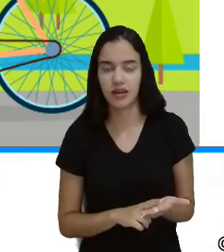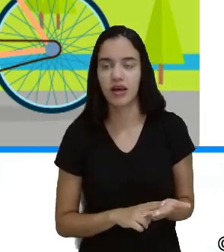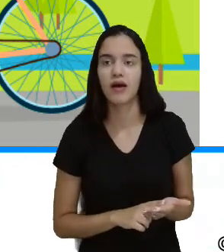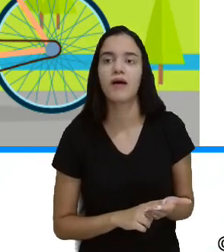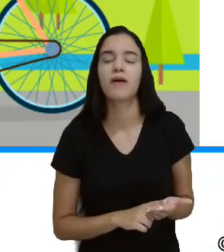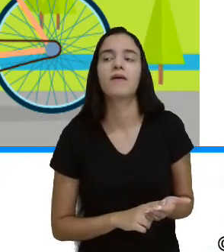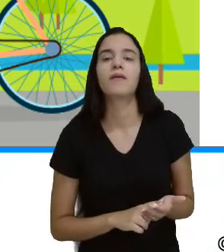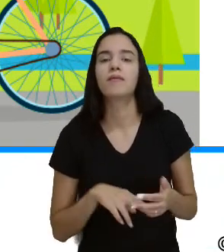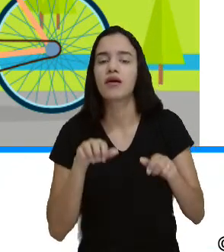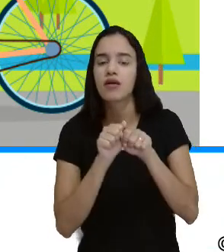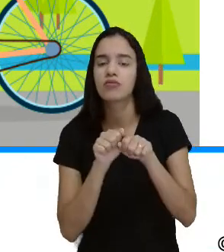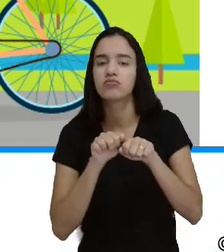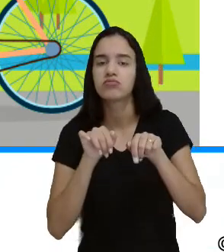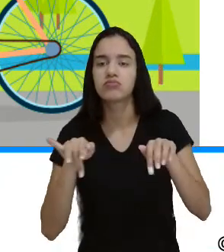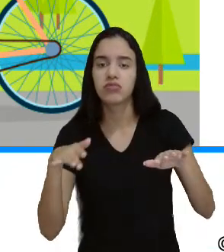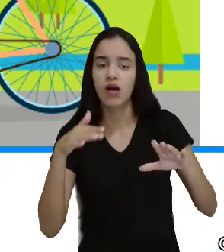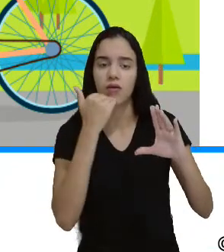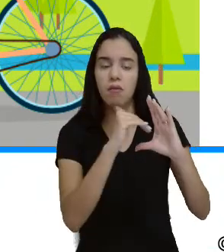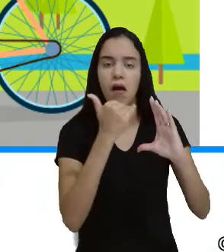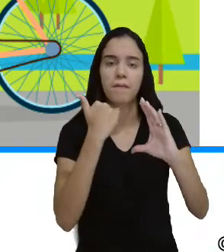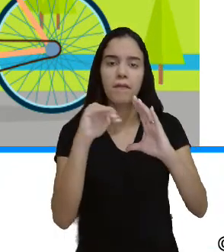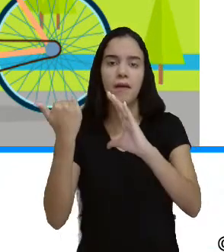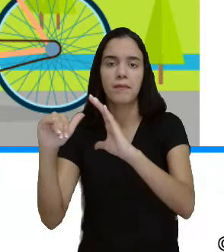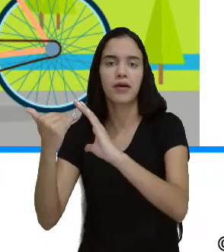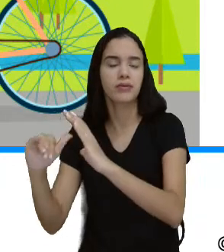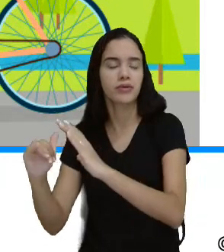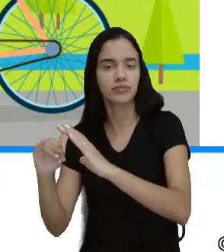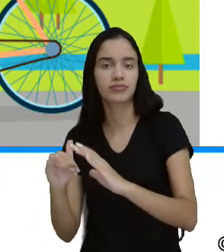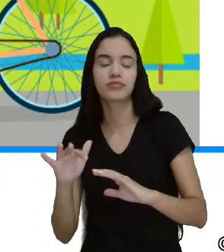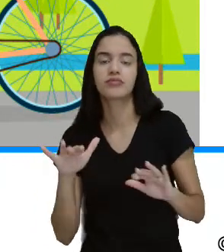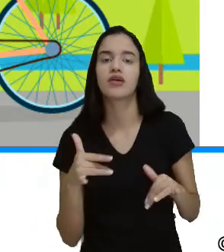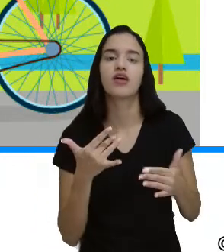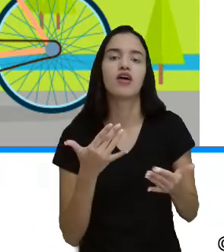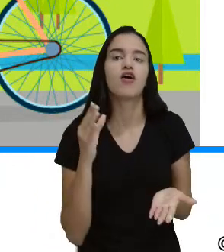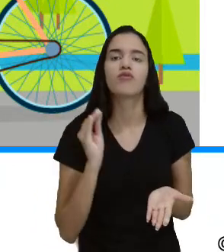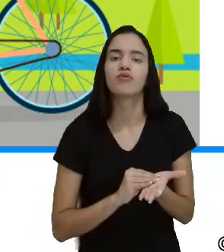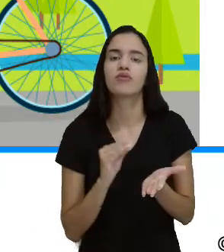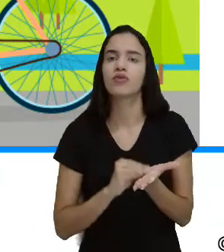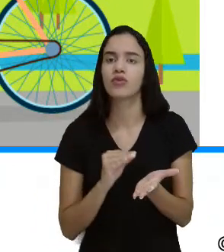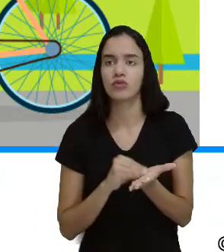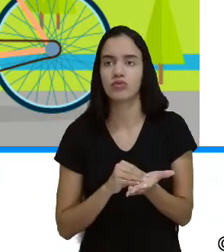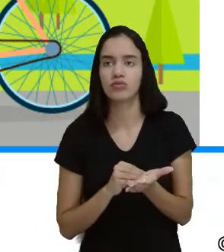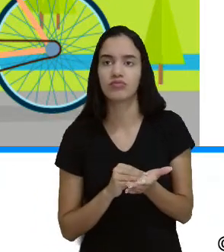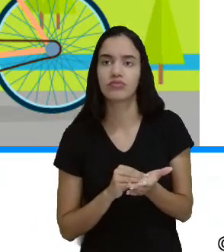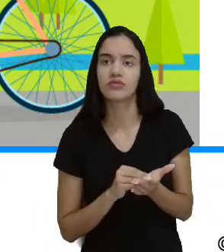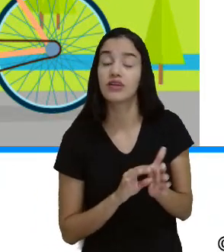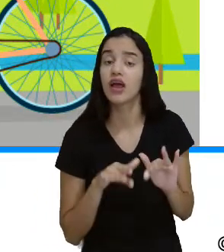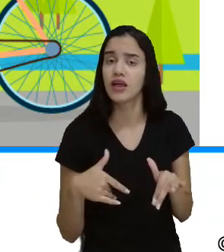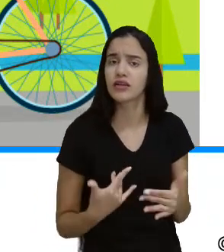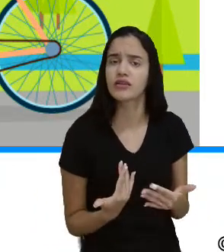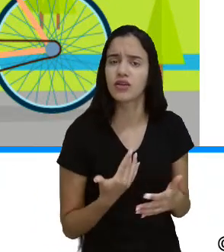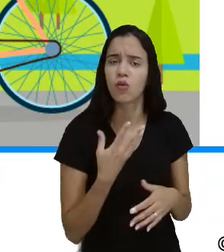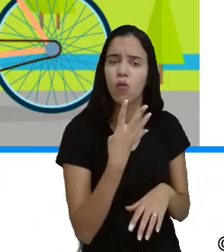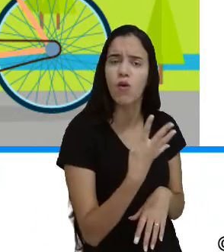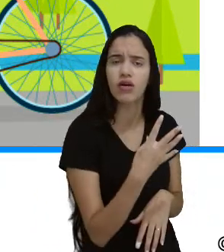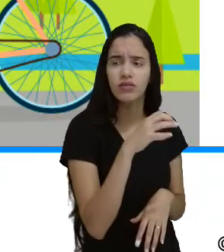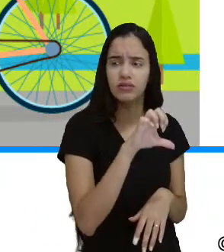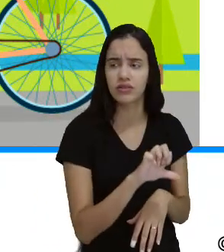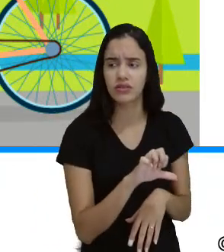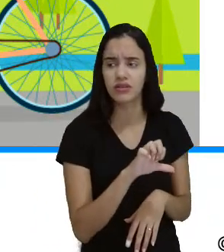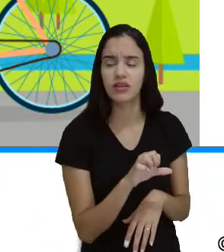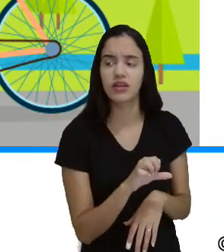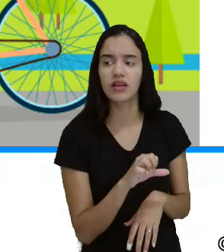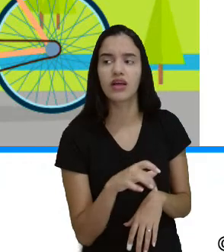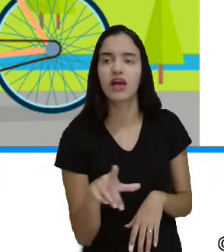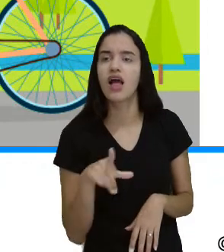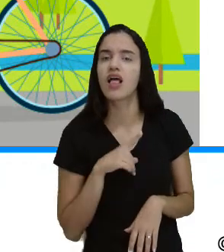para entregar. Entregou apenas 13. Quantas cartas faltaram ele entregar? 49. Então, vamos lá.